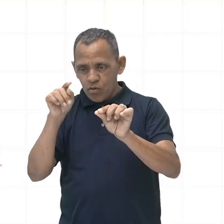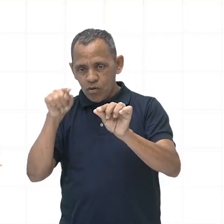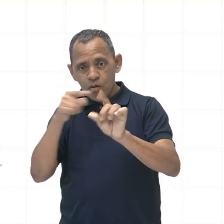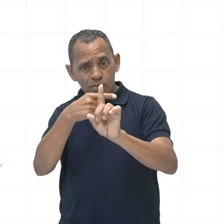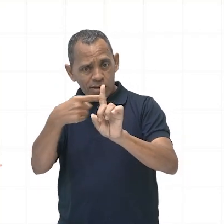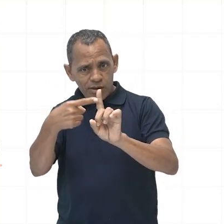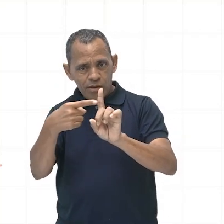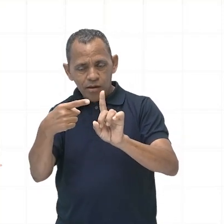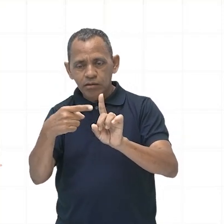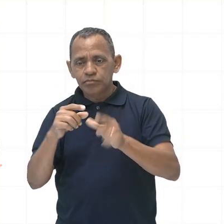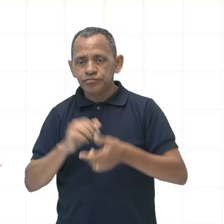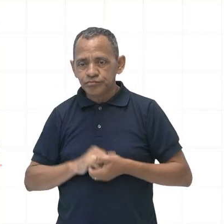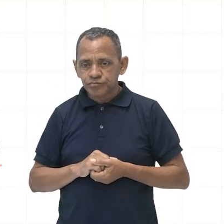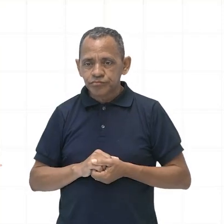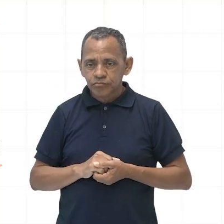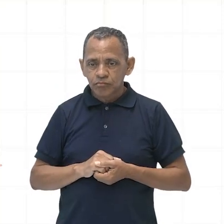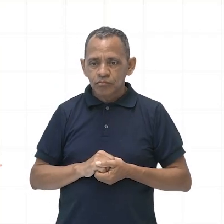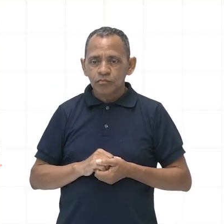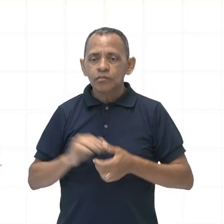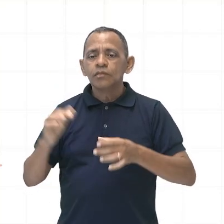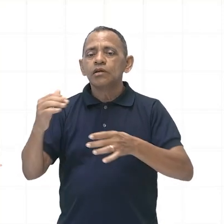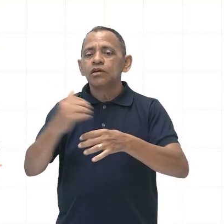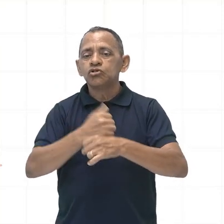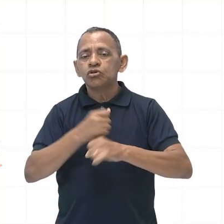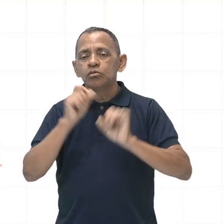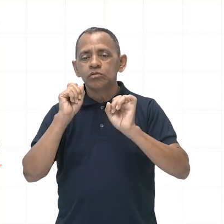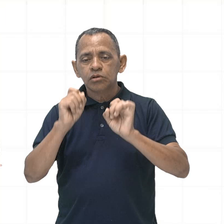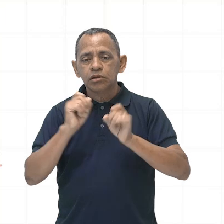são colaterais, a soma